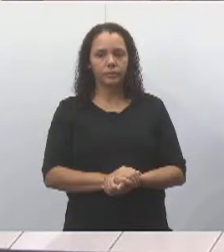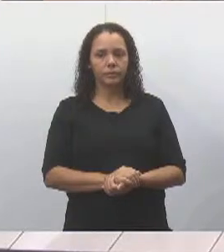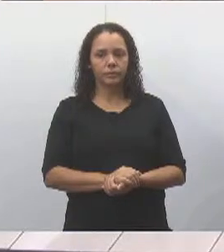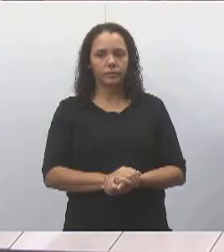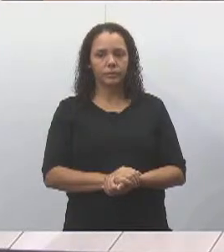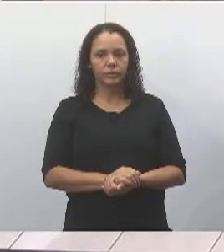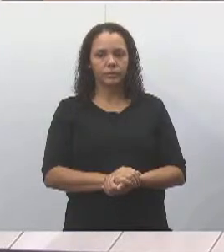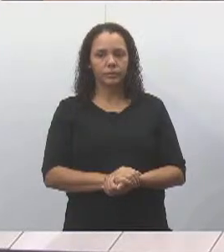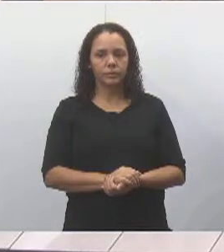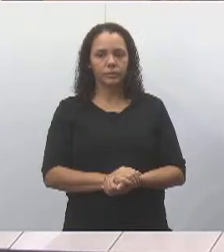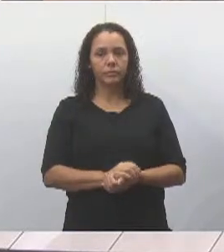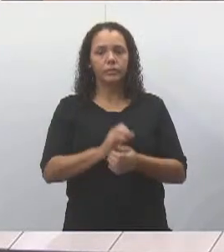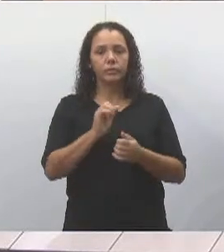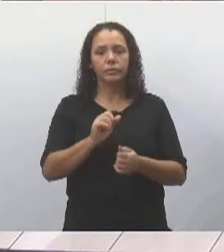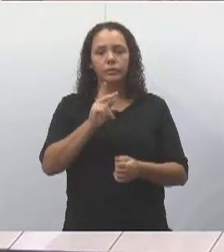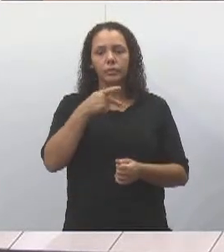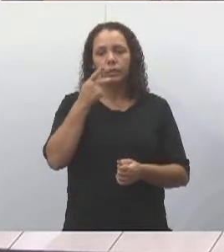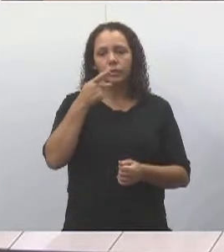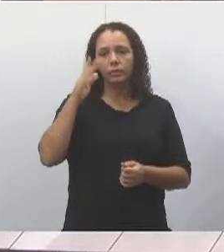Posso falar?